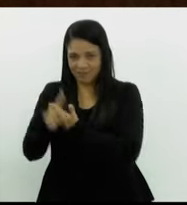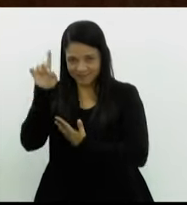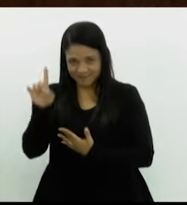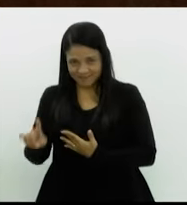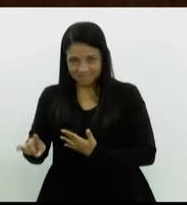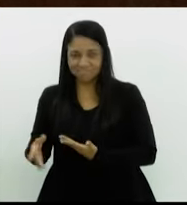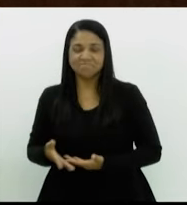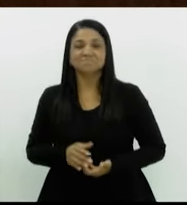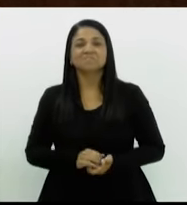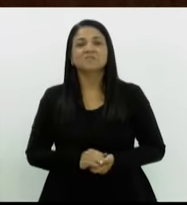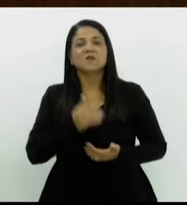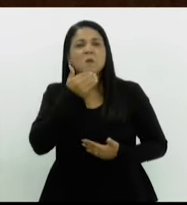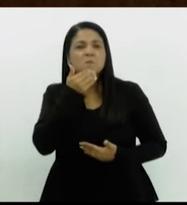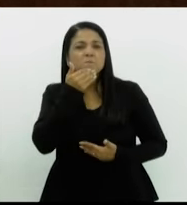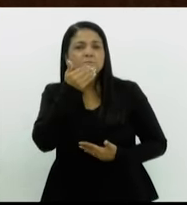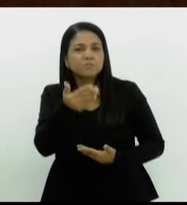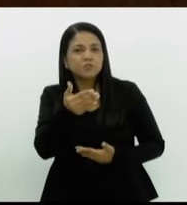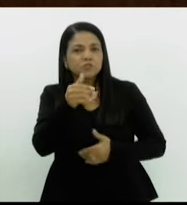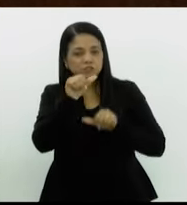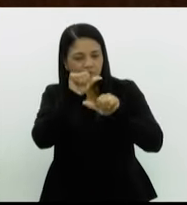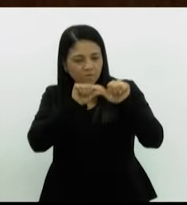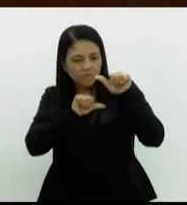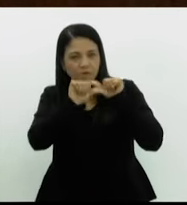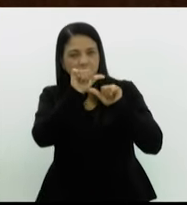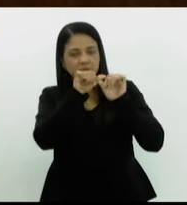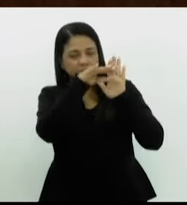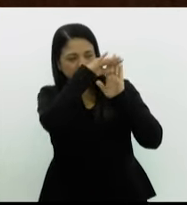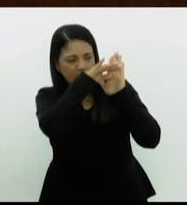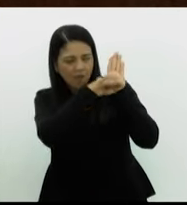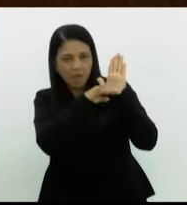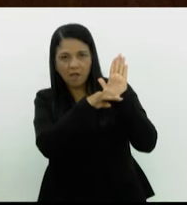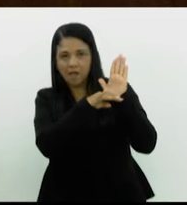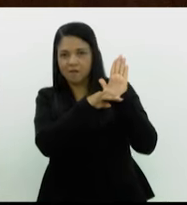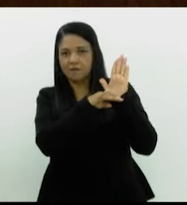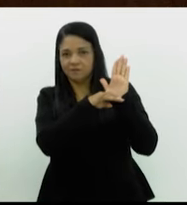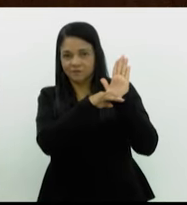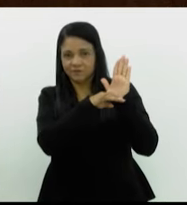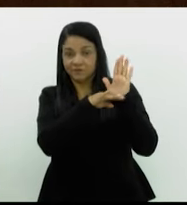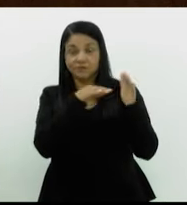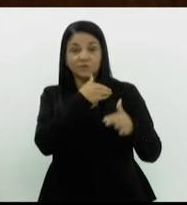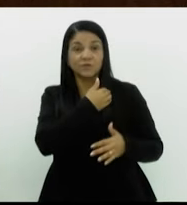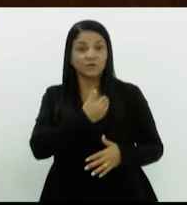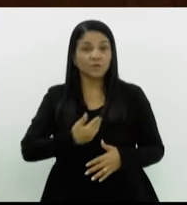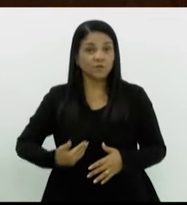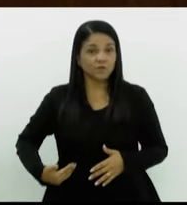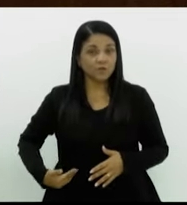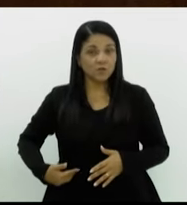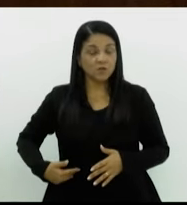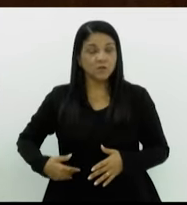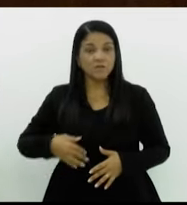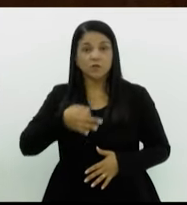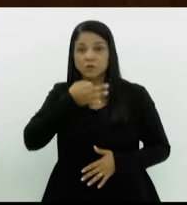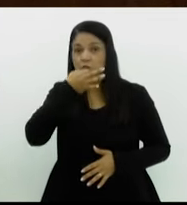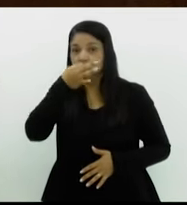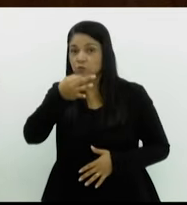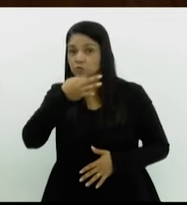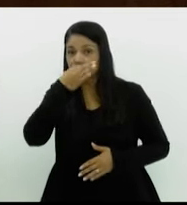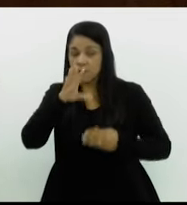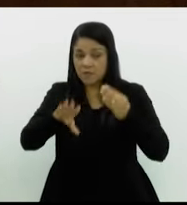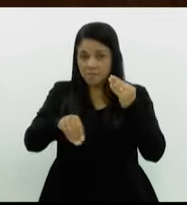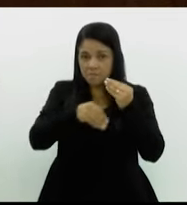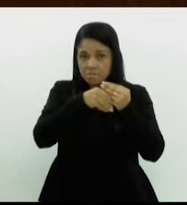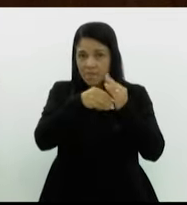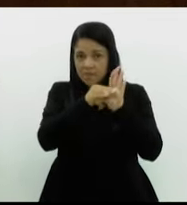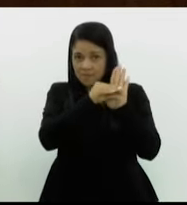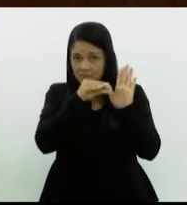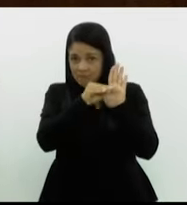Excelência uma inversão de pauta, porque o governo vai sugerir algumas emendas para a